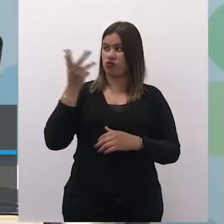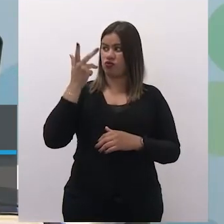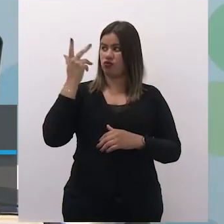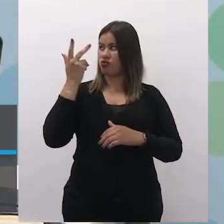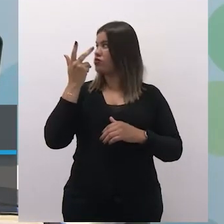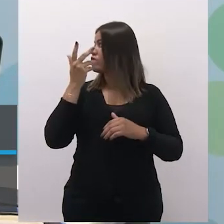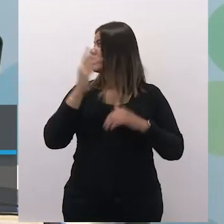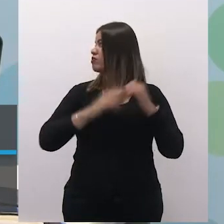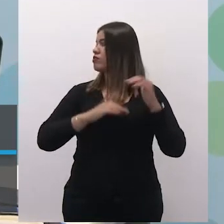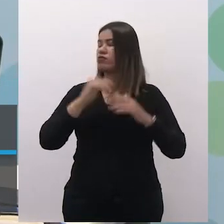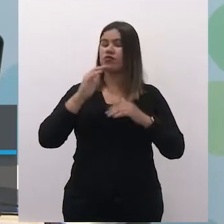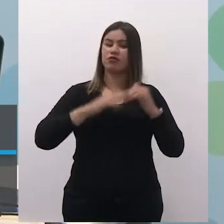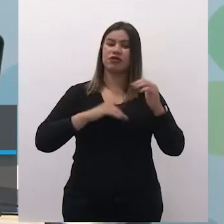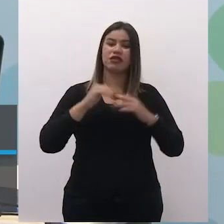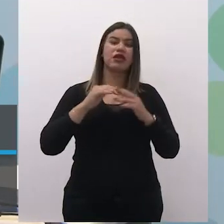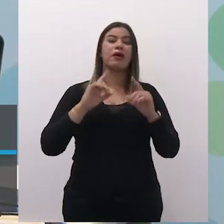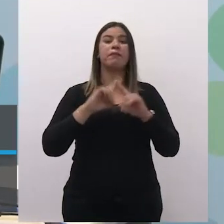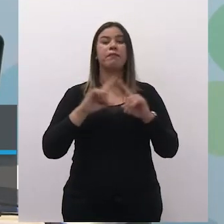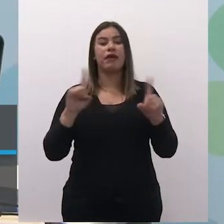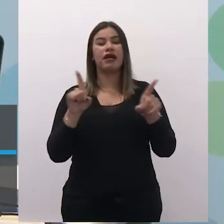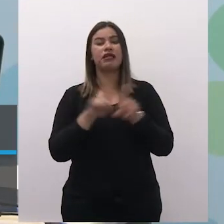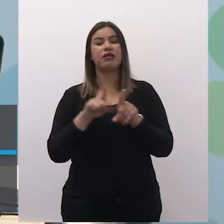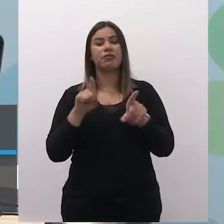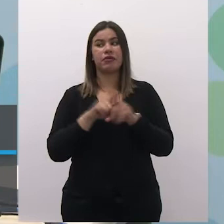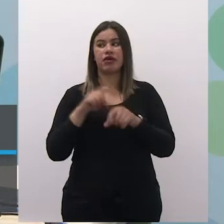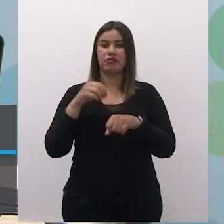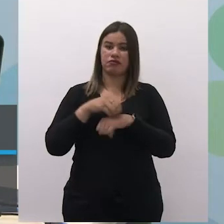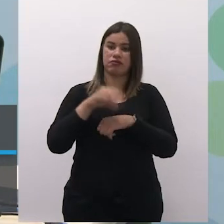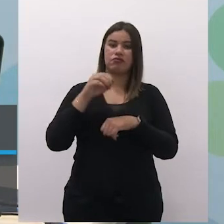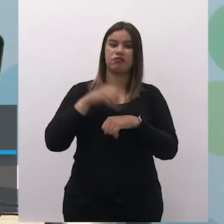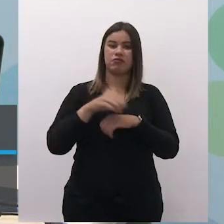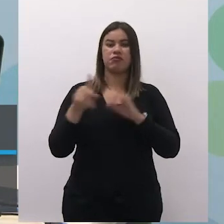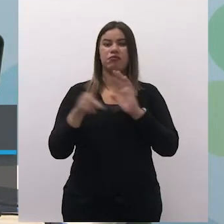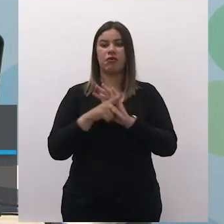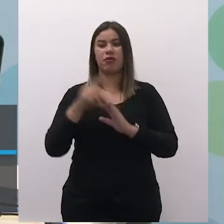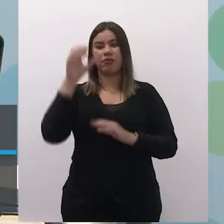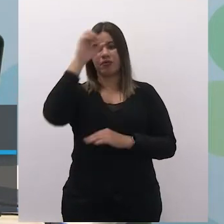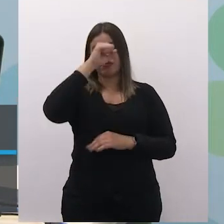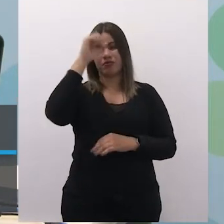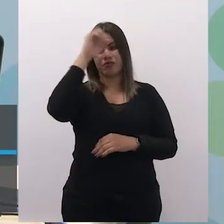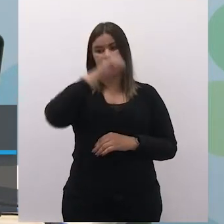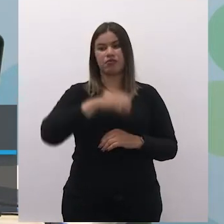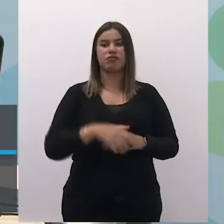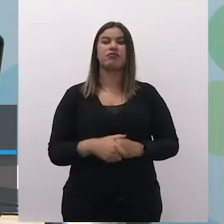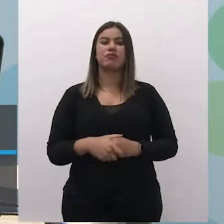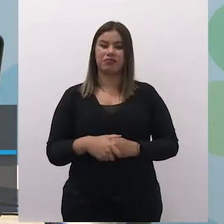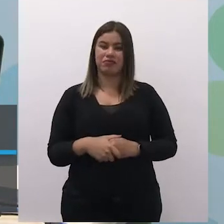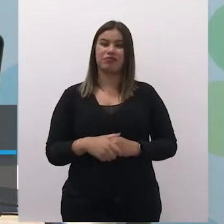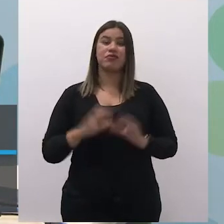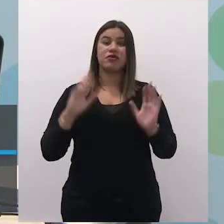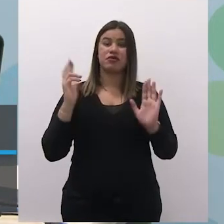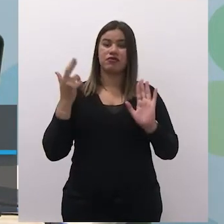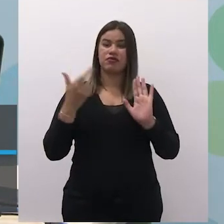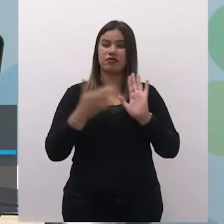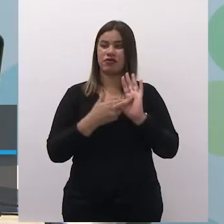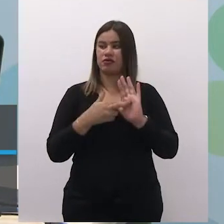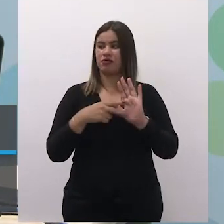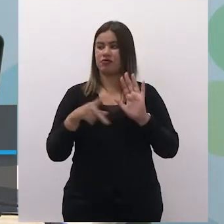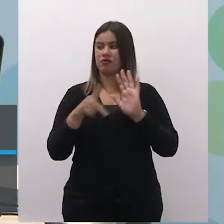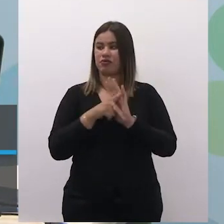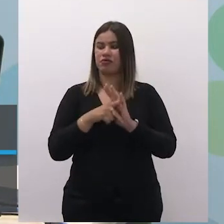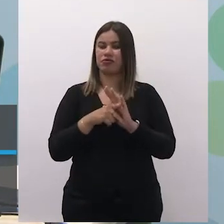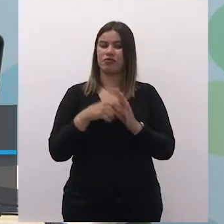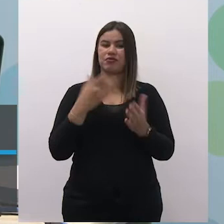currículo, mas também como um orientador da aprendizagem, como uma referência para o estudante. Porque, querendo ou não,